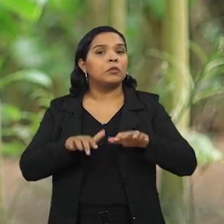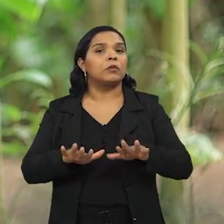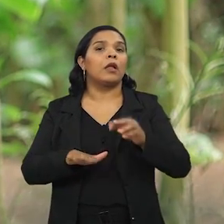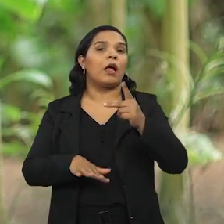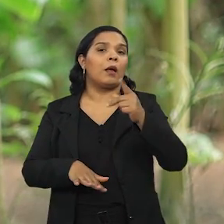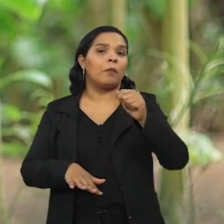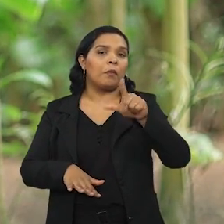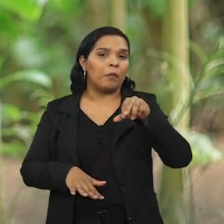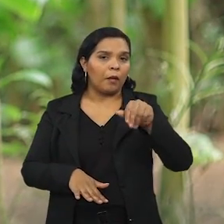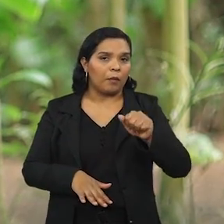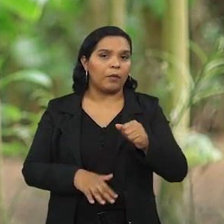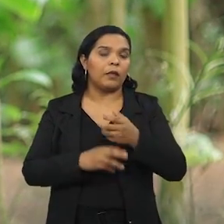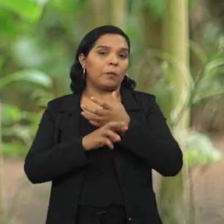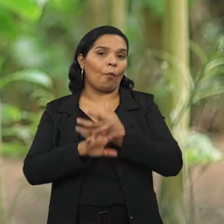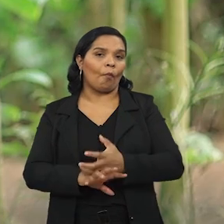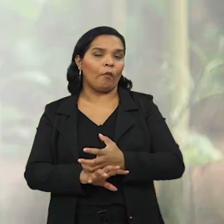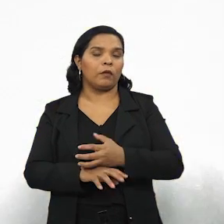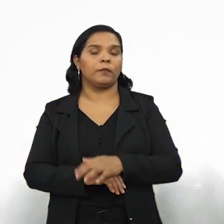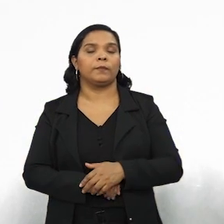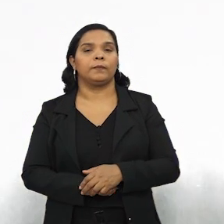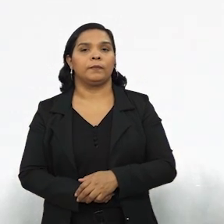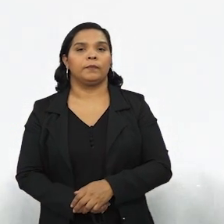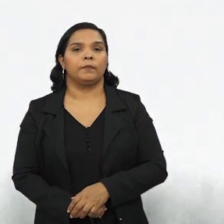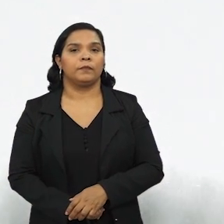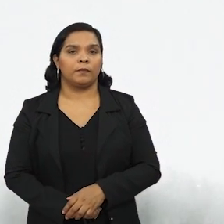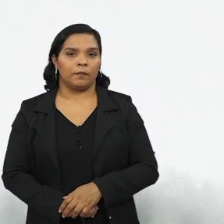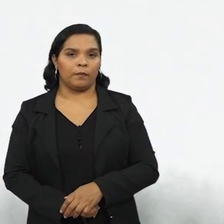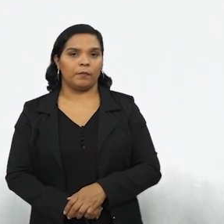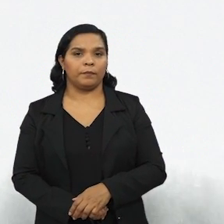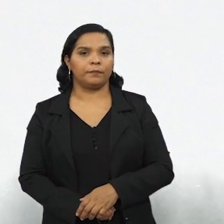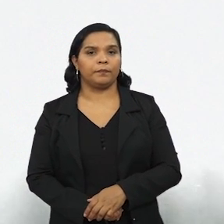resistência dessas plantações à seca.